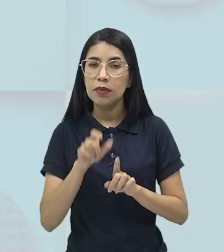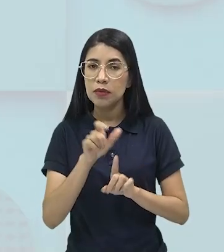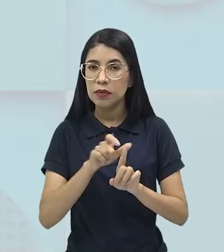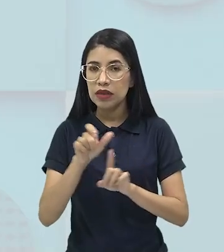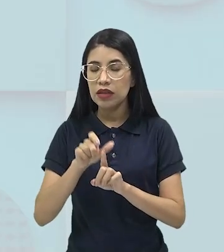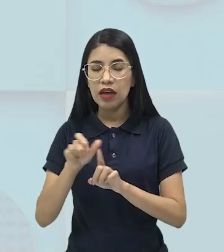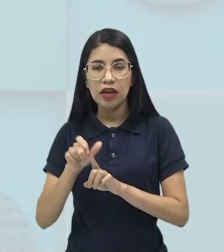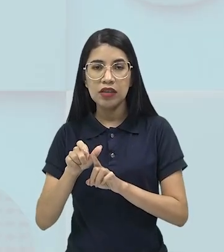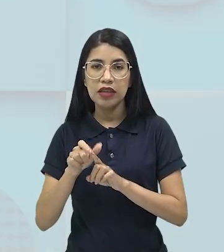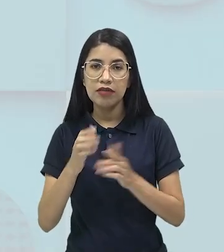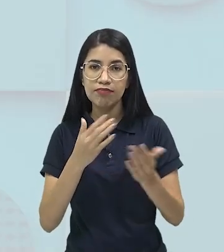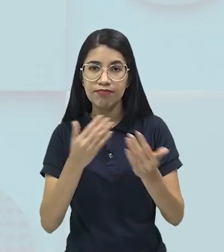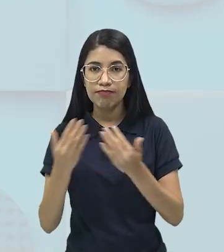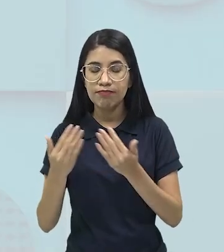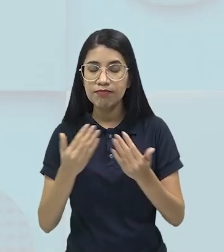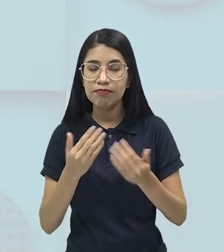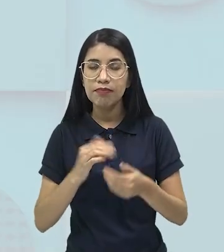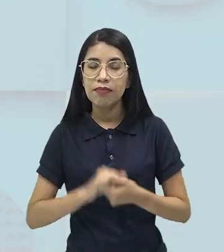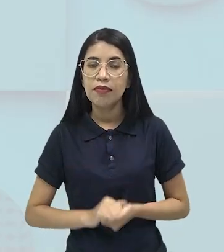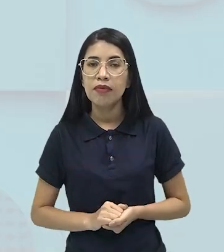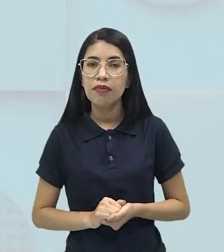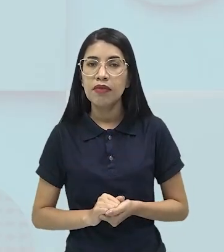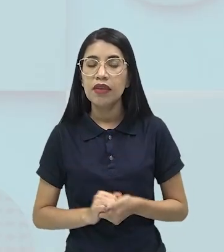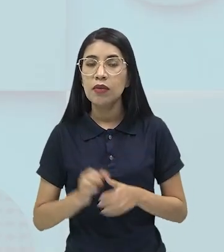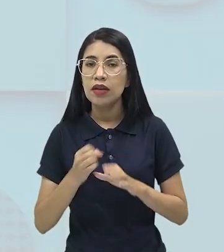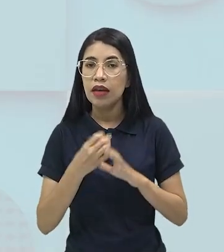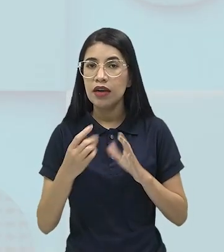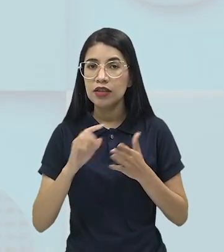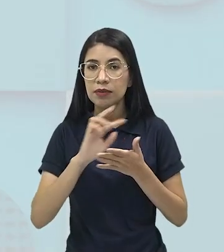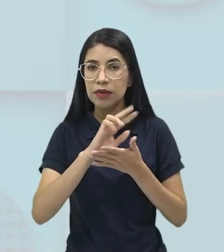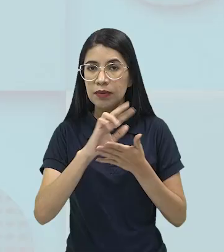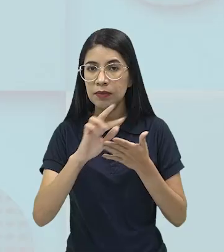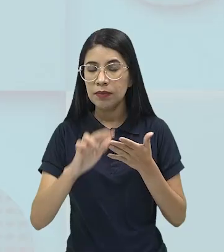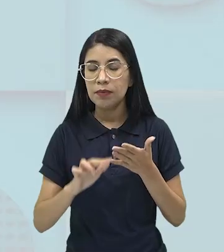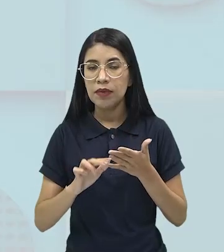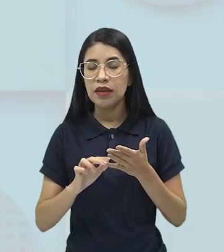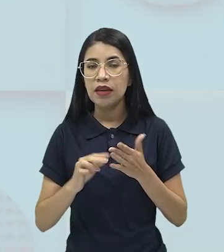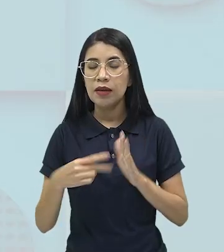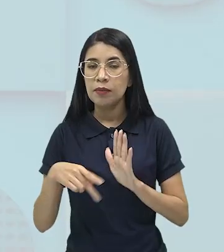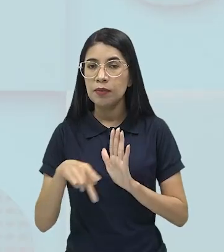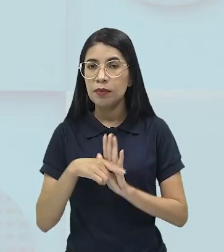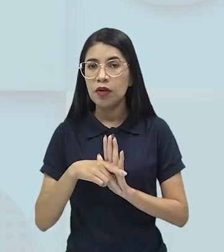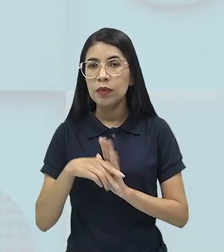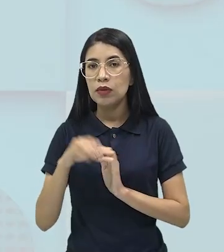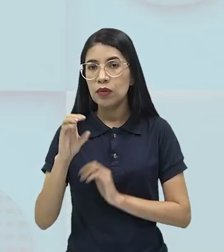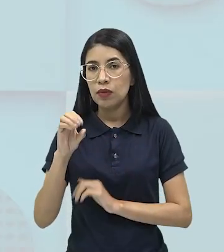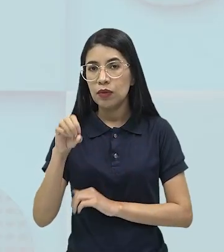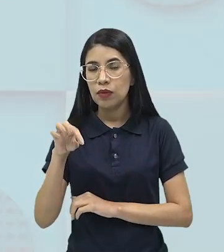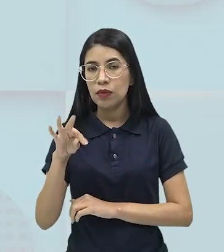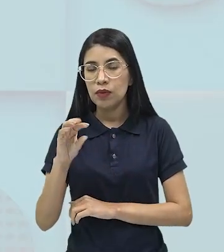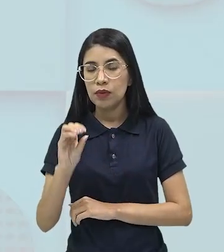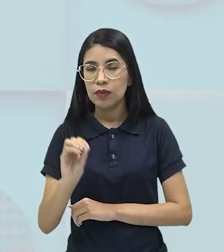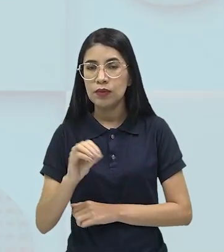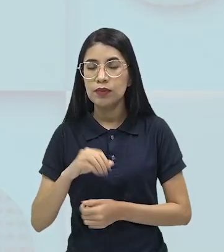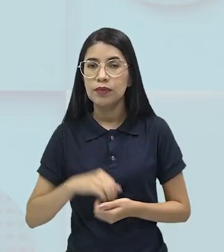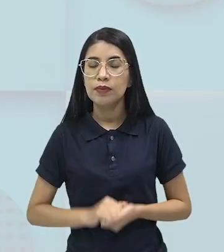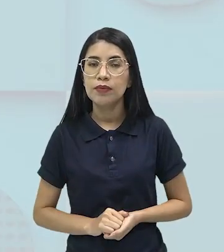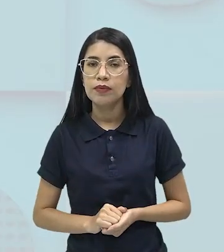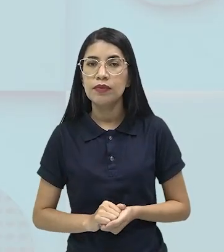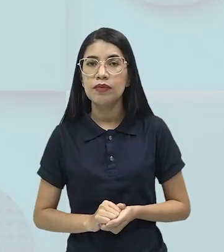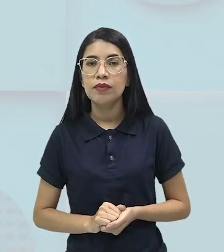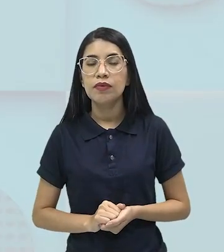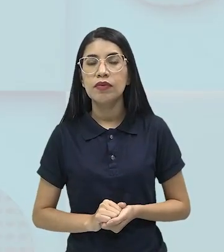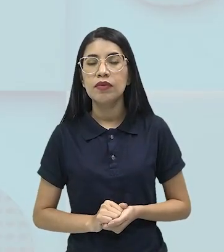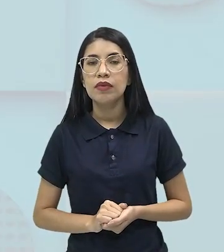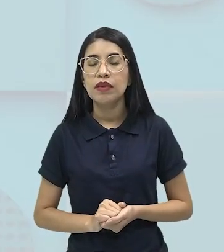personagens. Então, são essas características que vão denominar um conto, certo? Então, nós temos aqui a